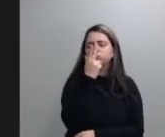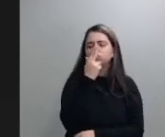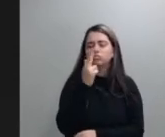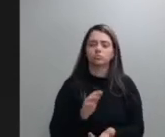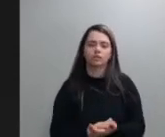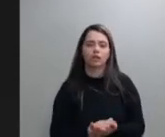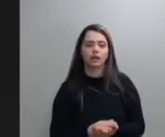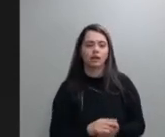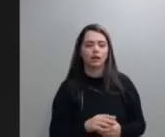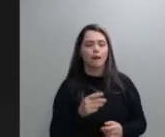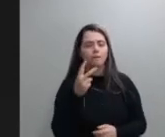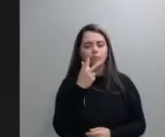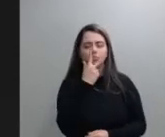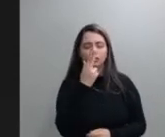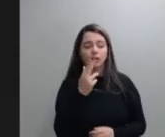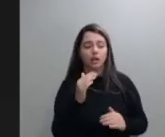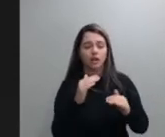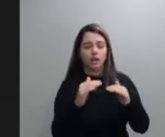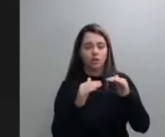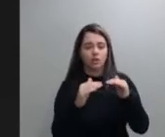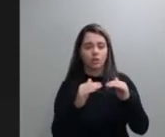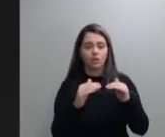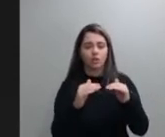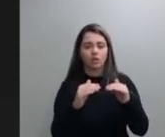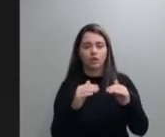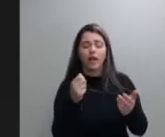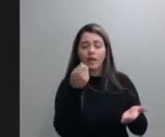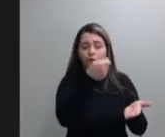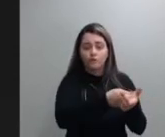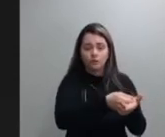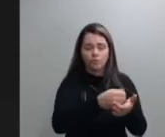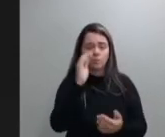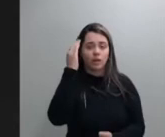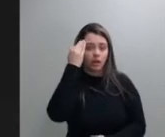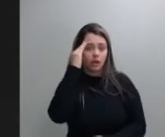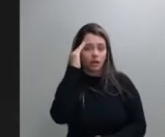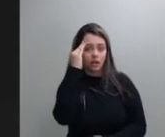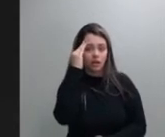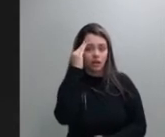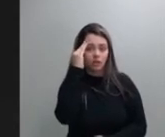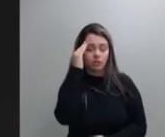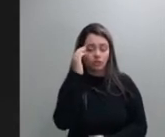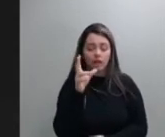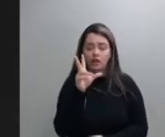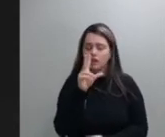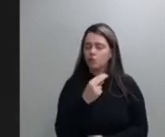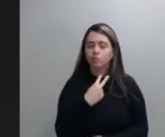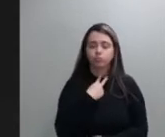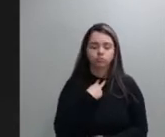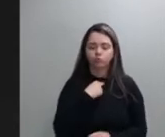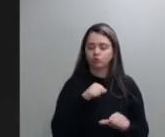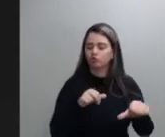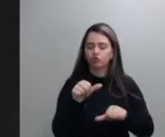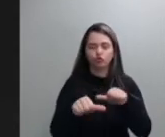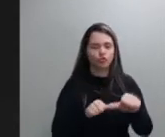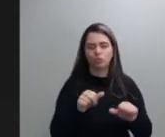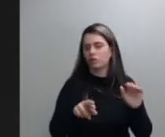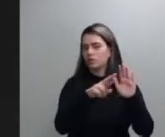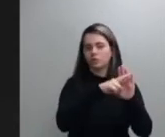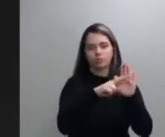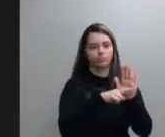demonstrado em linhas anteriores firmaram entendimento no sentido de não ser possível alterar as regras da edital do concurso